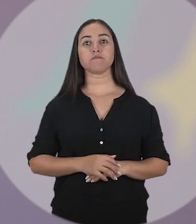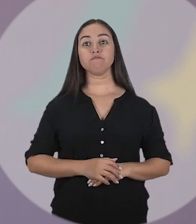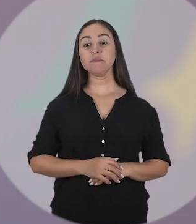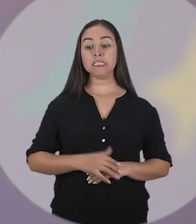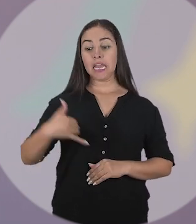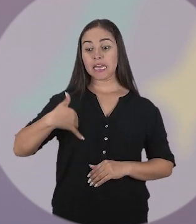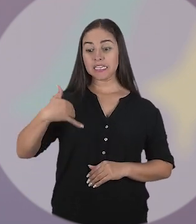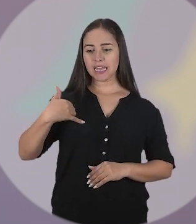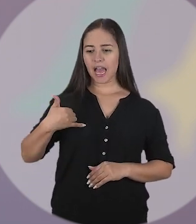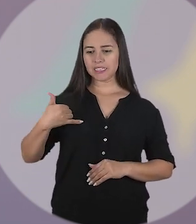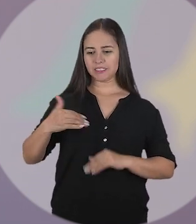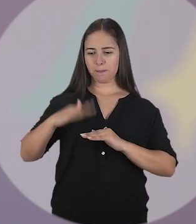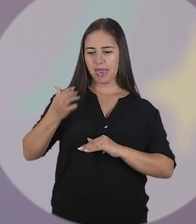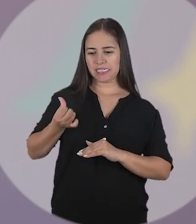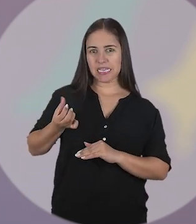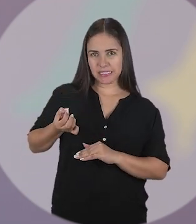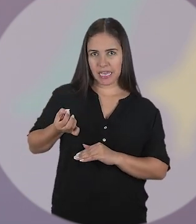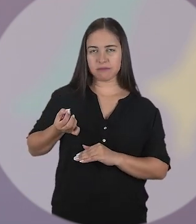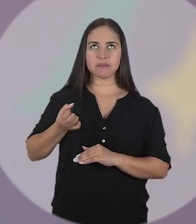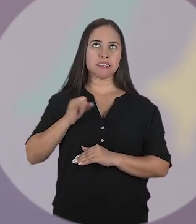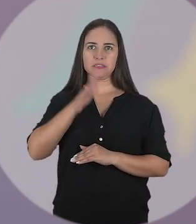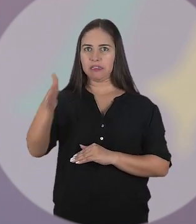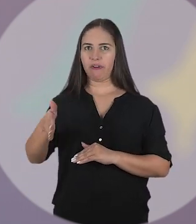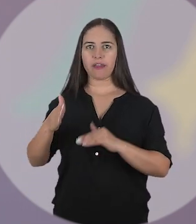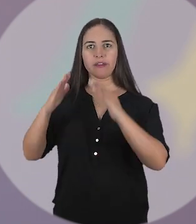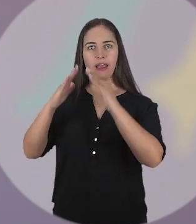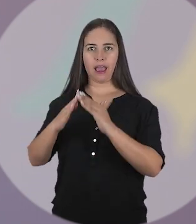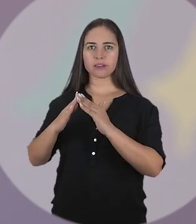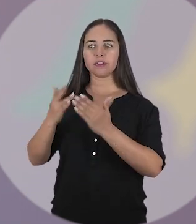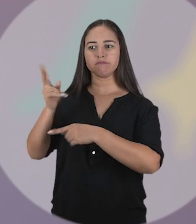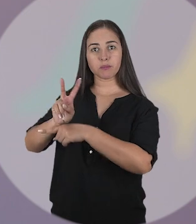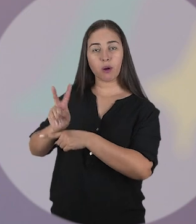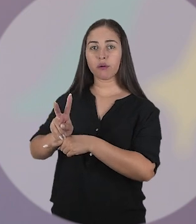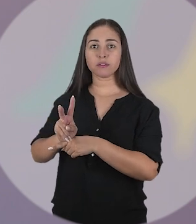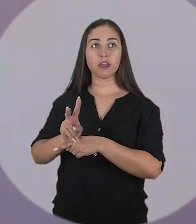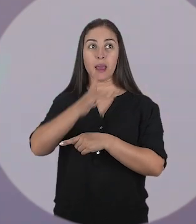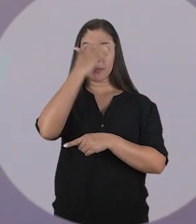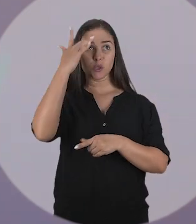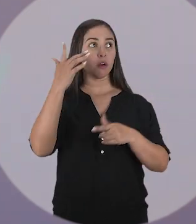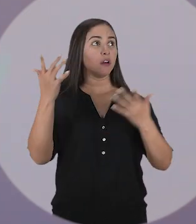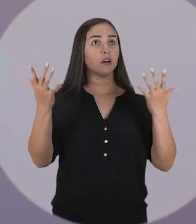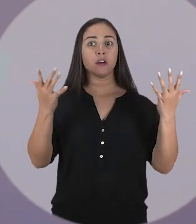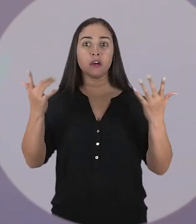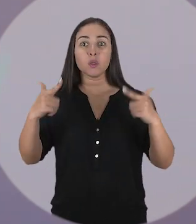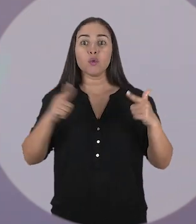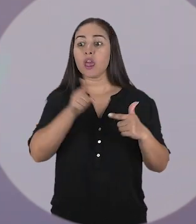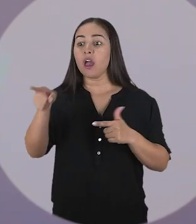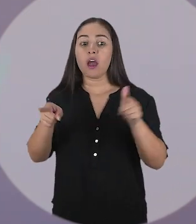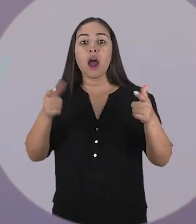travesti, se for para uma casa de abrigo, é aquilo que eu te falei, ela não tem para onde ir. Então, o que, que as